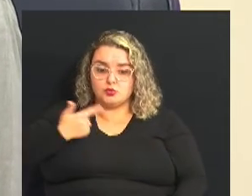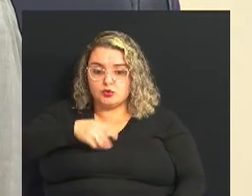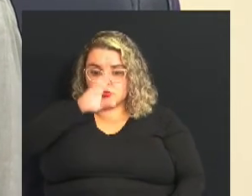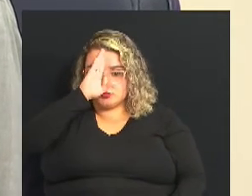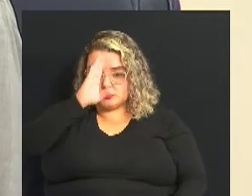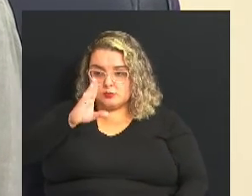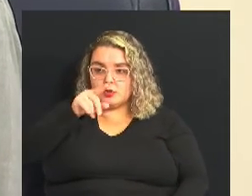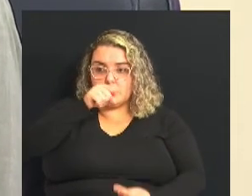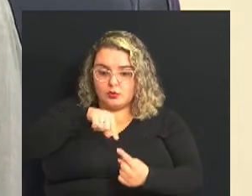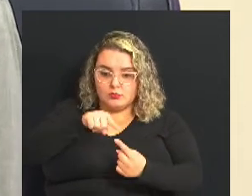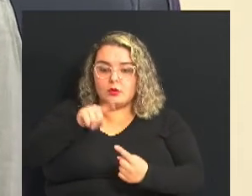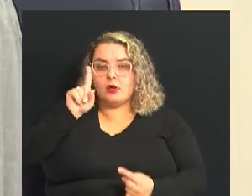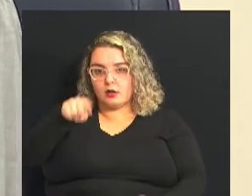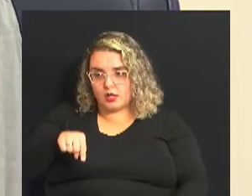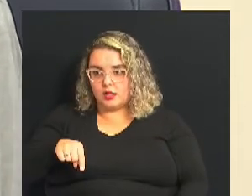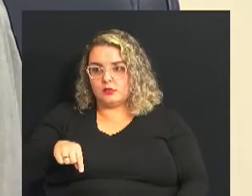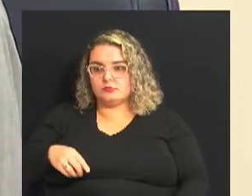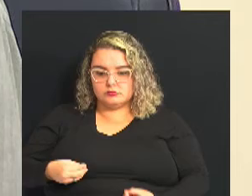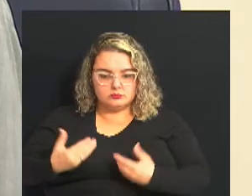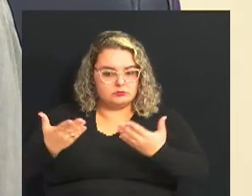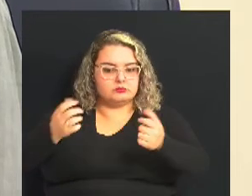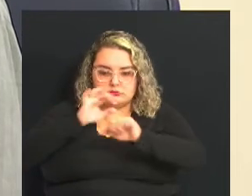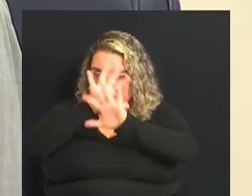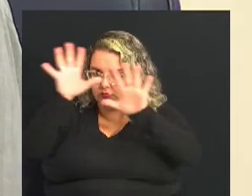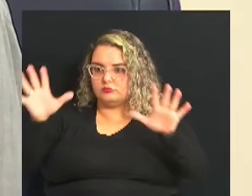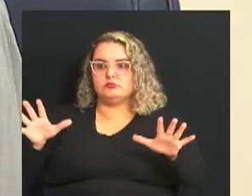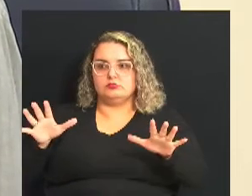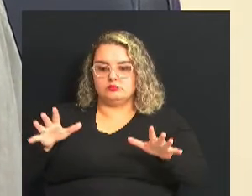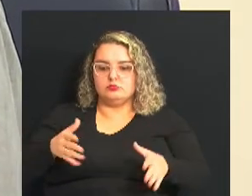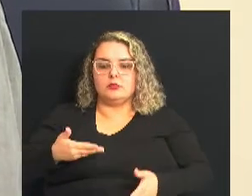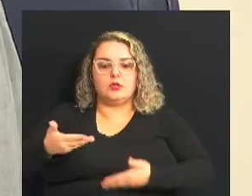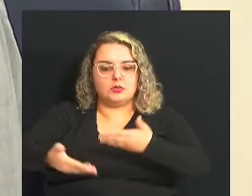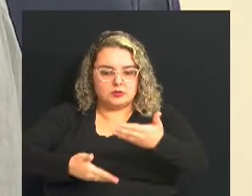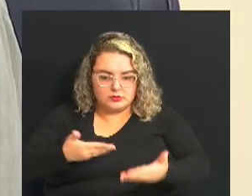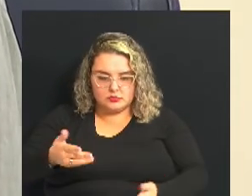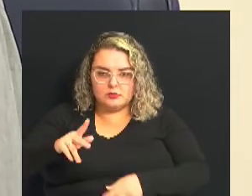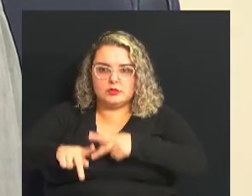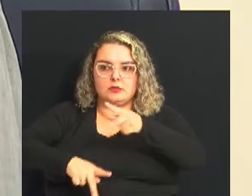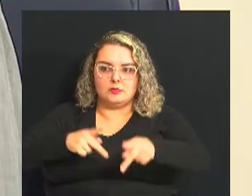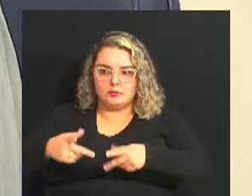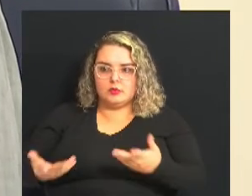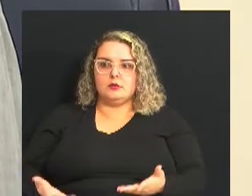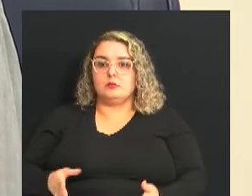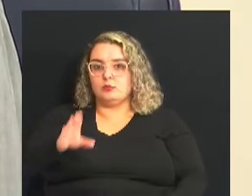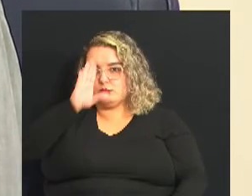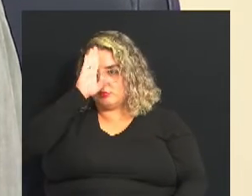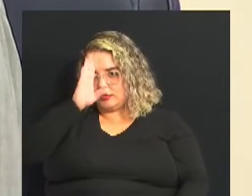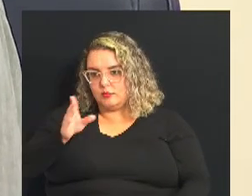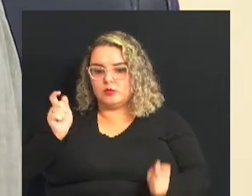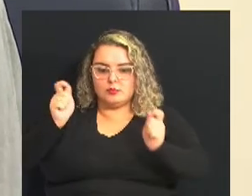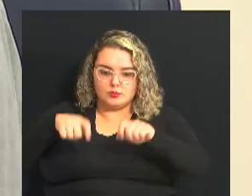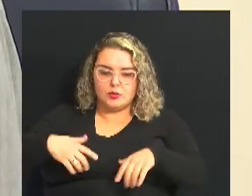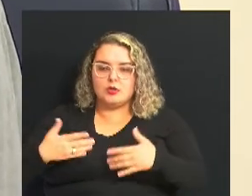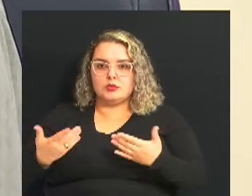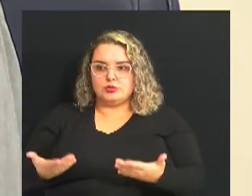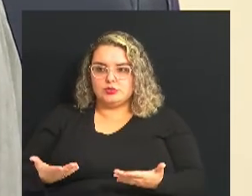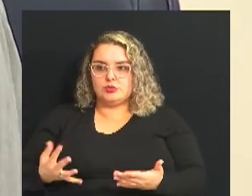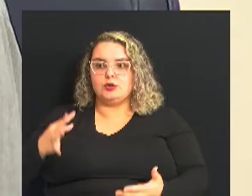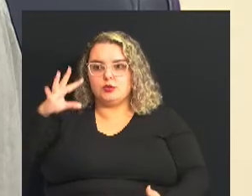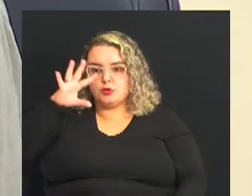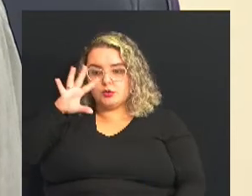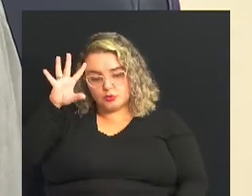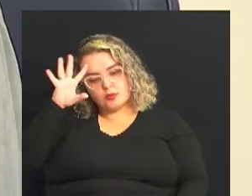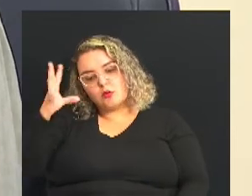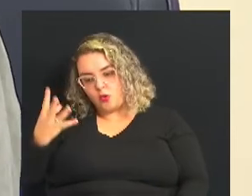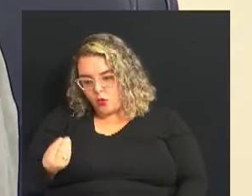aqui realmente é levar a transparência à população e servir essa população, principalmente possibilitando que elas conheçam um pouco mais